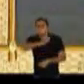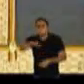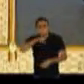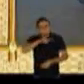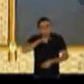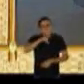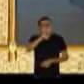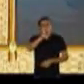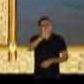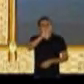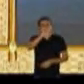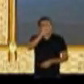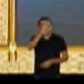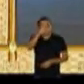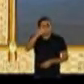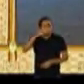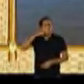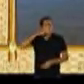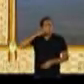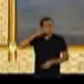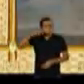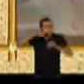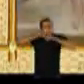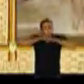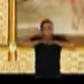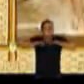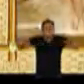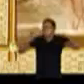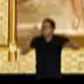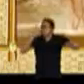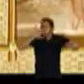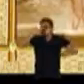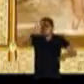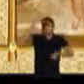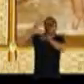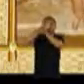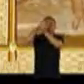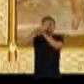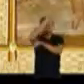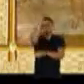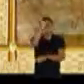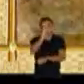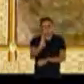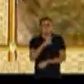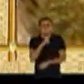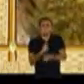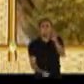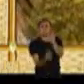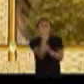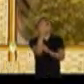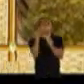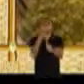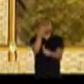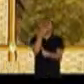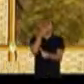nosso delta, o maior das Américas? E das Américas, se o seu primeiro homem não escolhesse as nossas